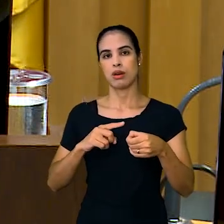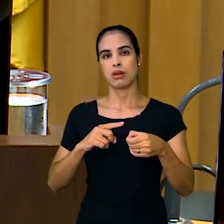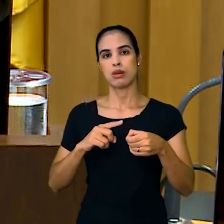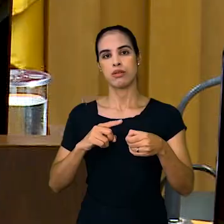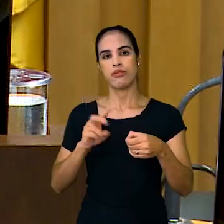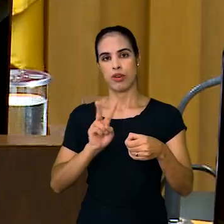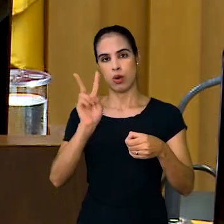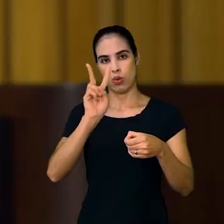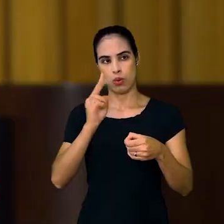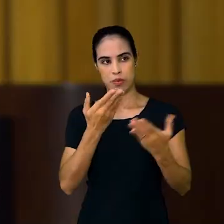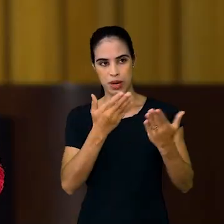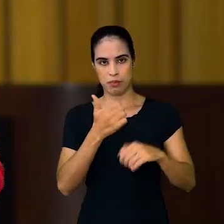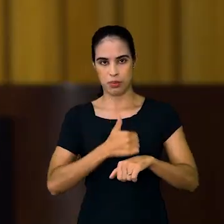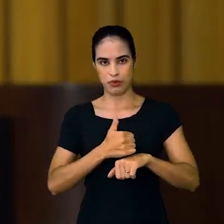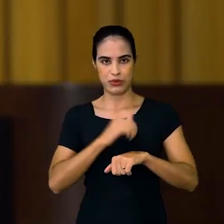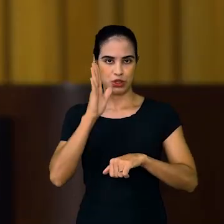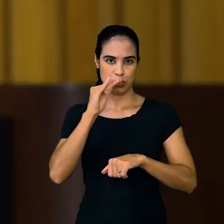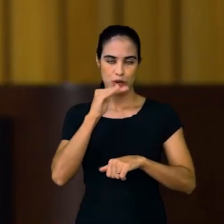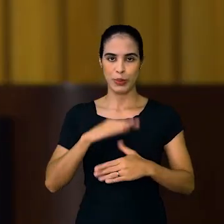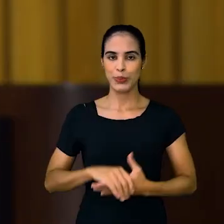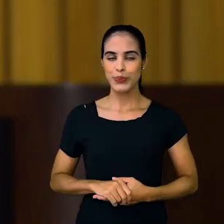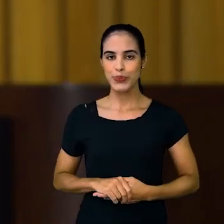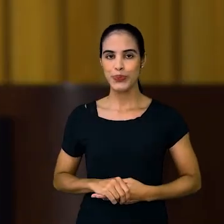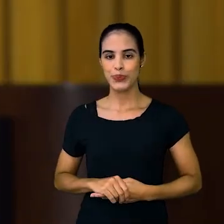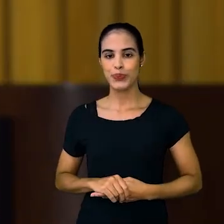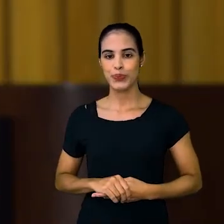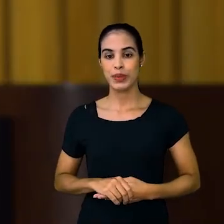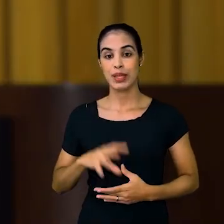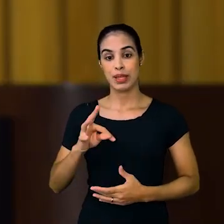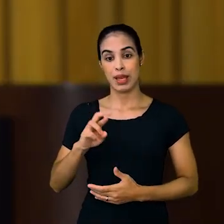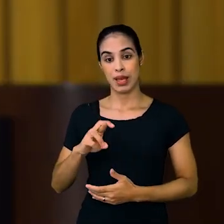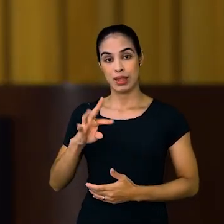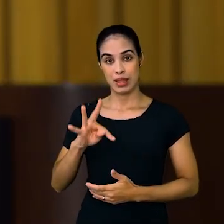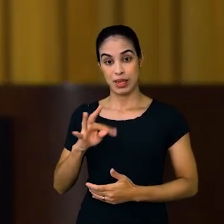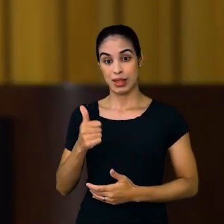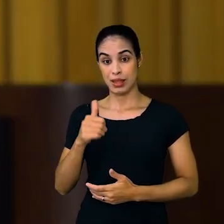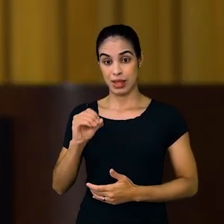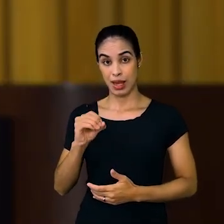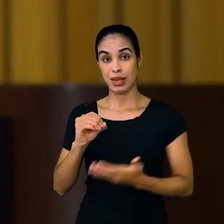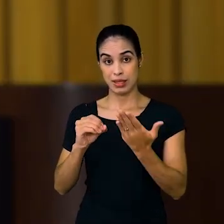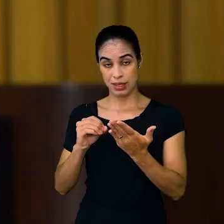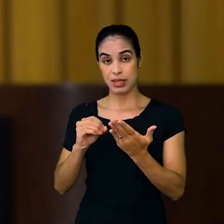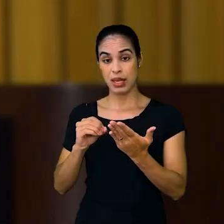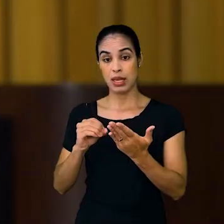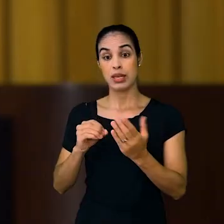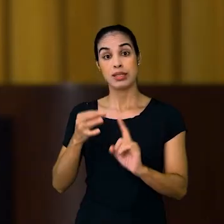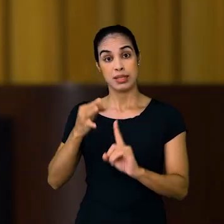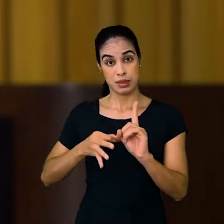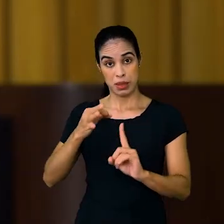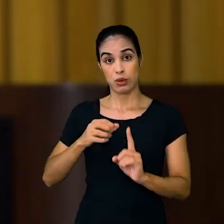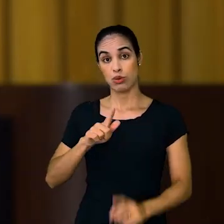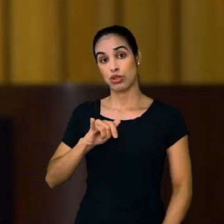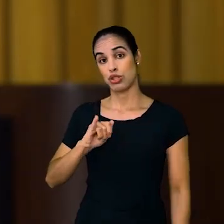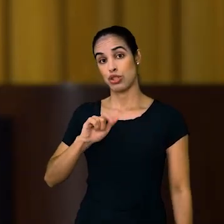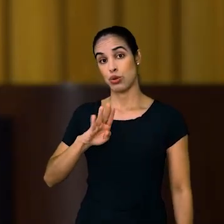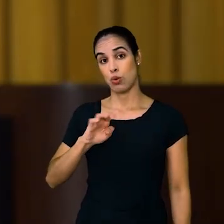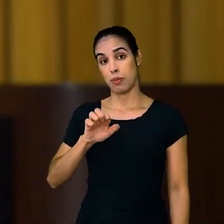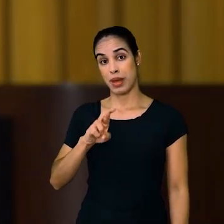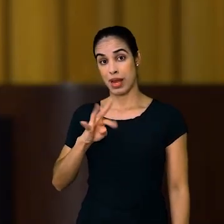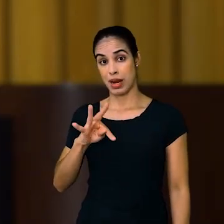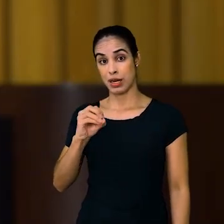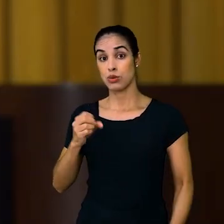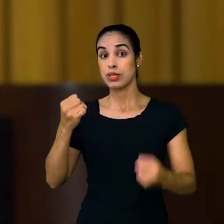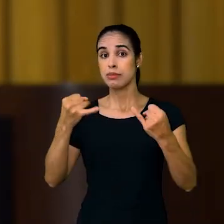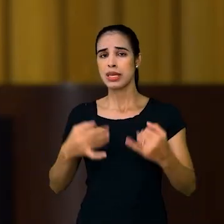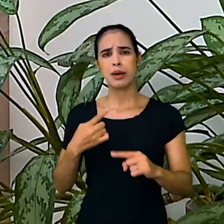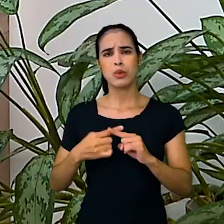valores descontados. Para ficar mais claro, o desembargador do TRT-10, Gilberto Martins, explica em 1 minuto por que esse